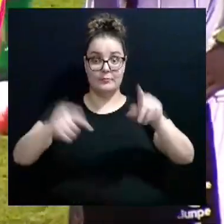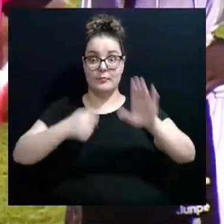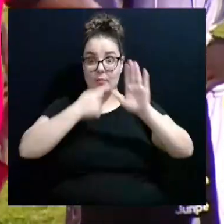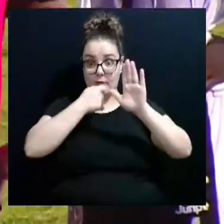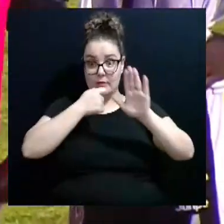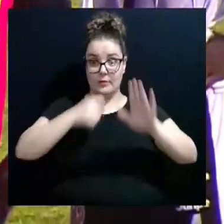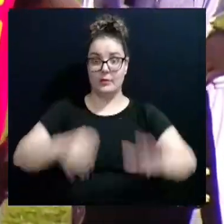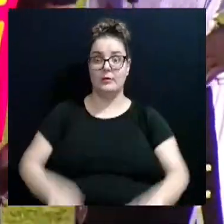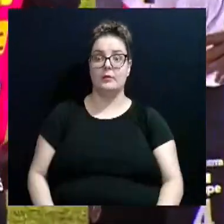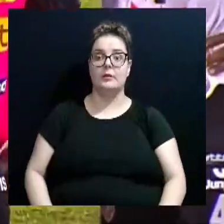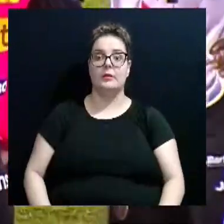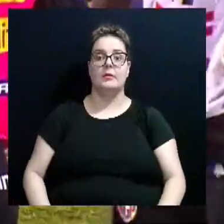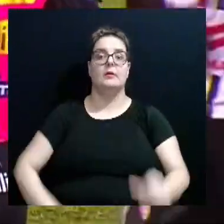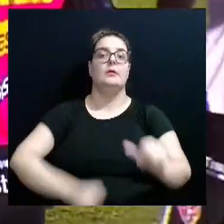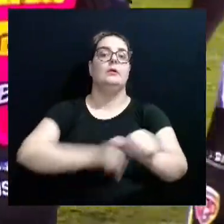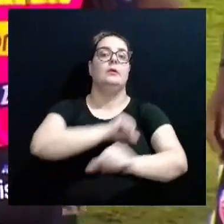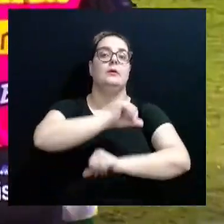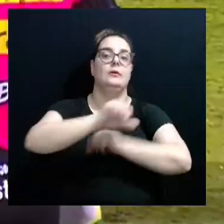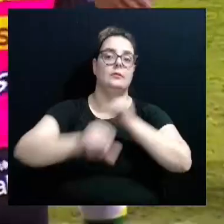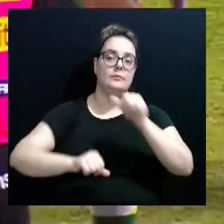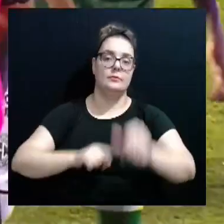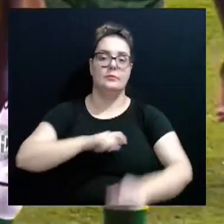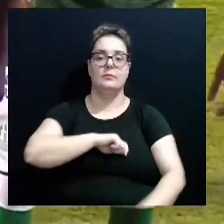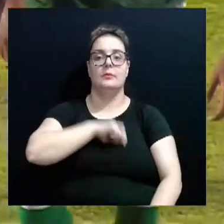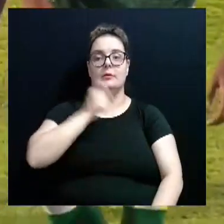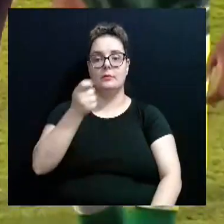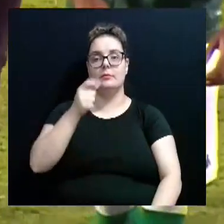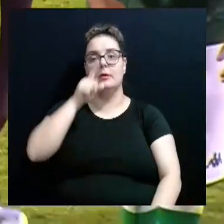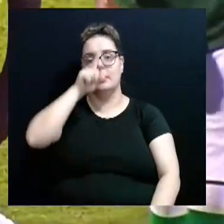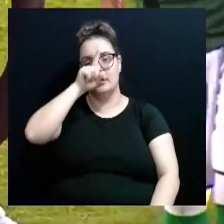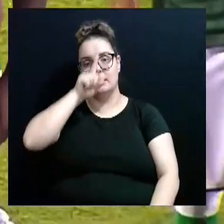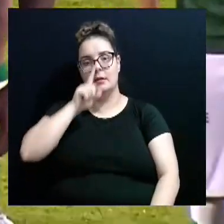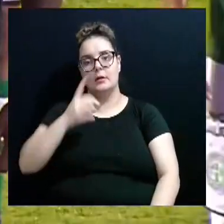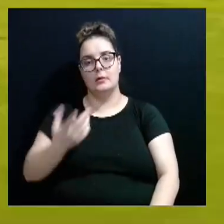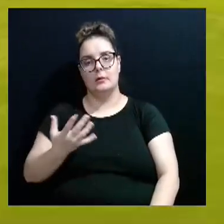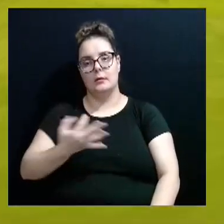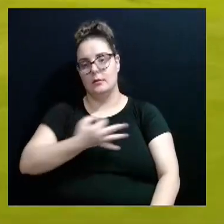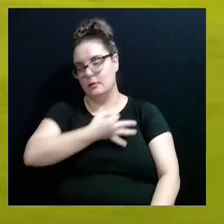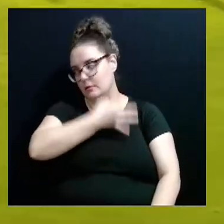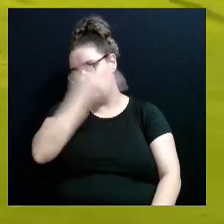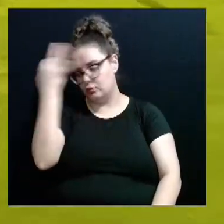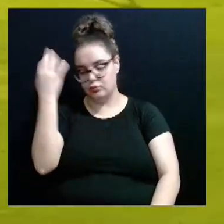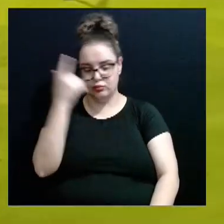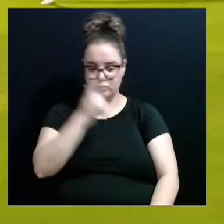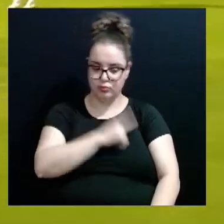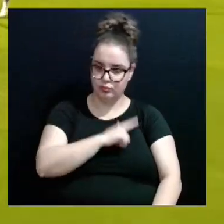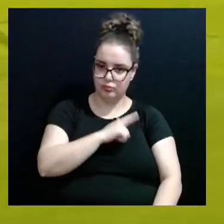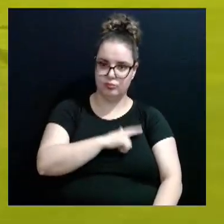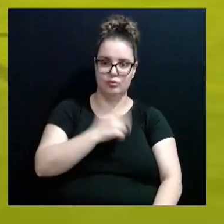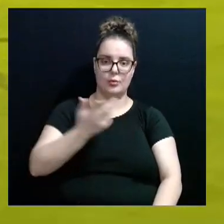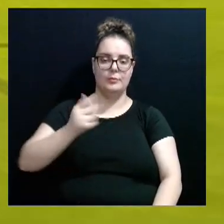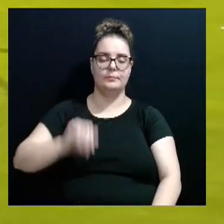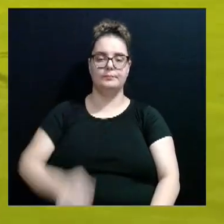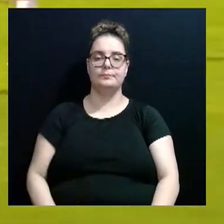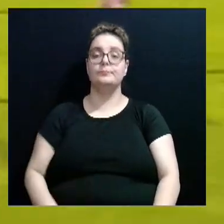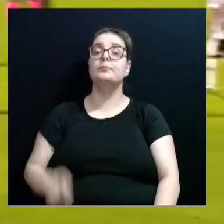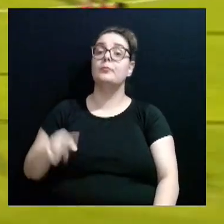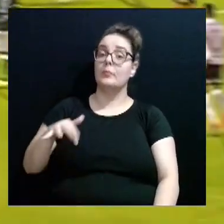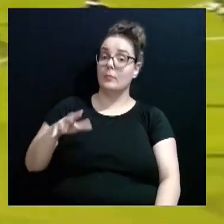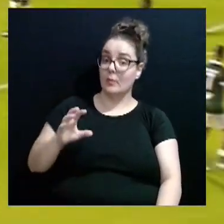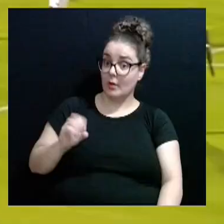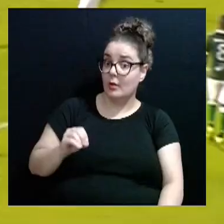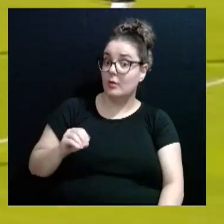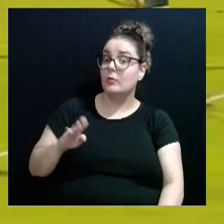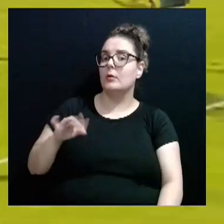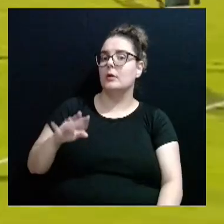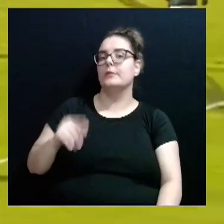trocando a cor do cartão para o amarelo, para a sorte do Guarani. Paulo Baia tentou mais uma e